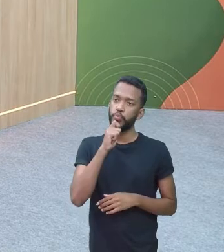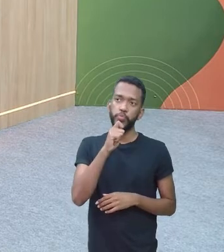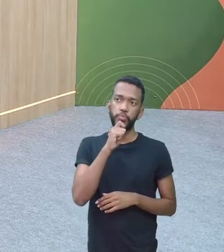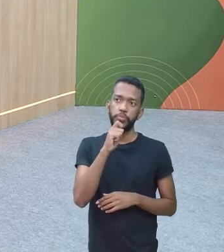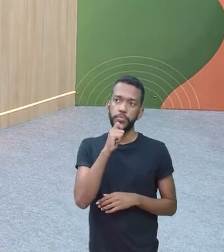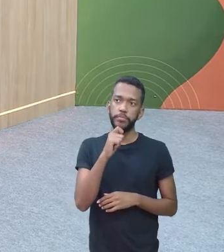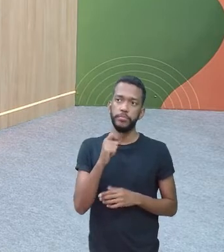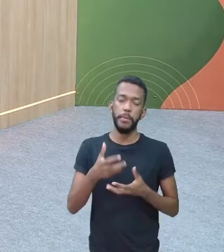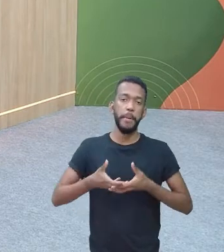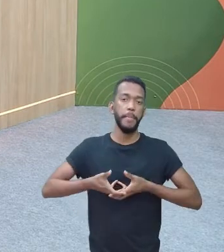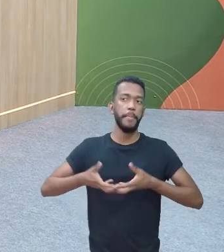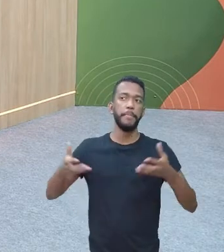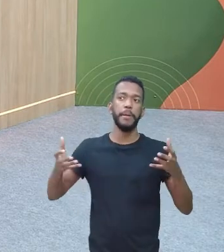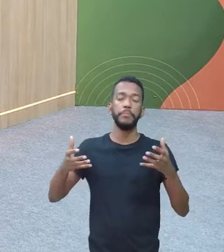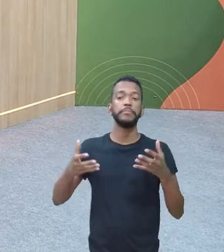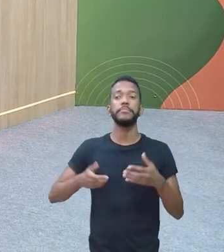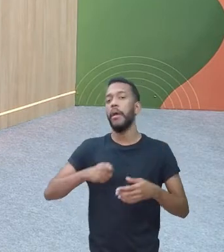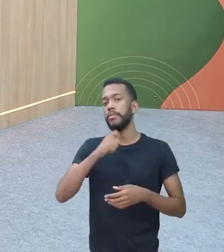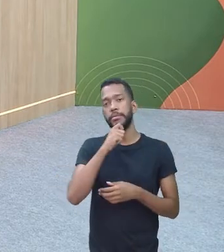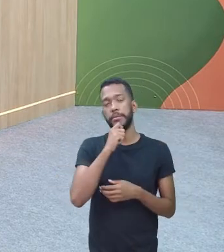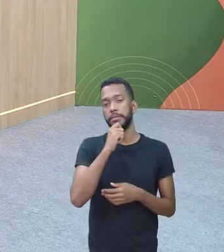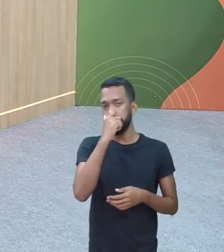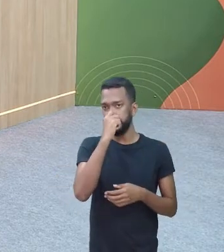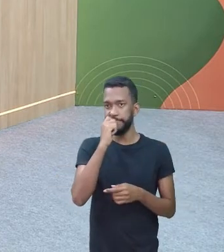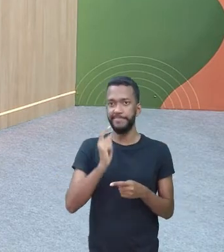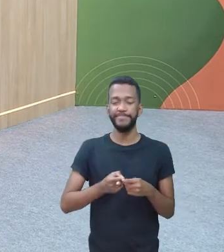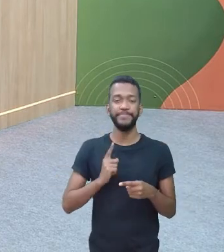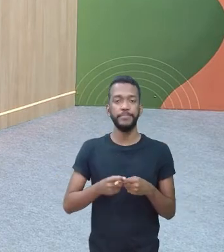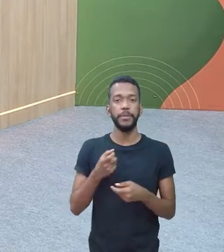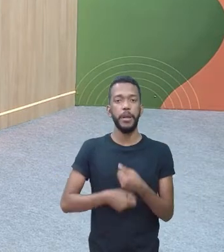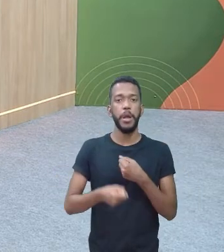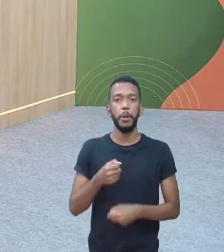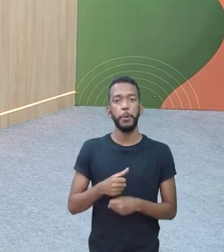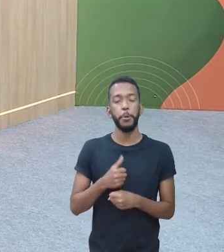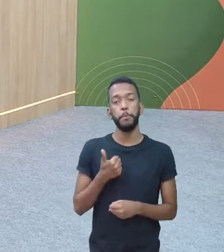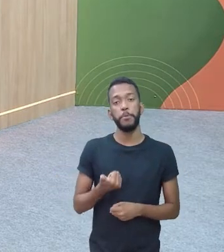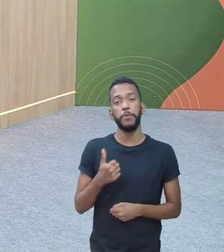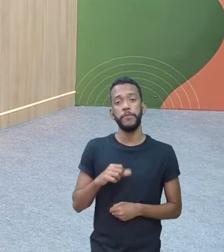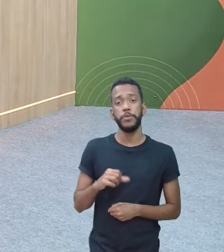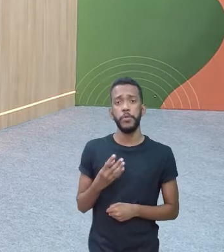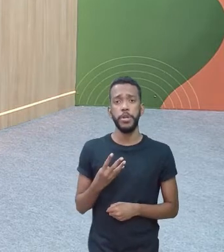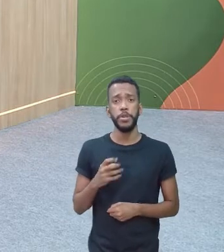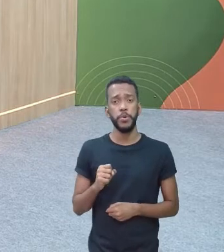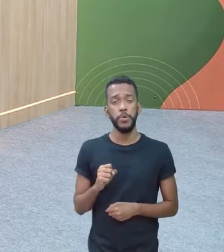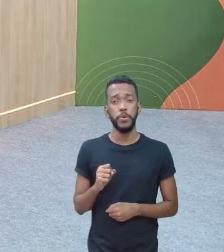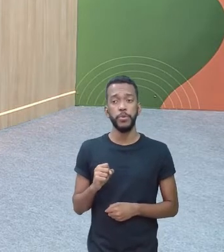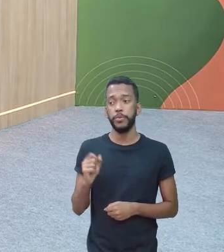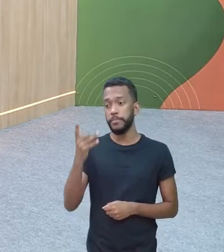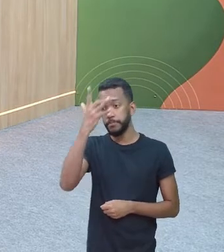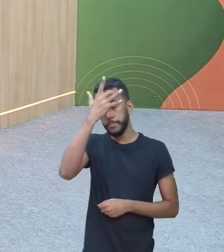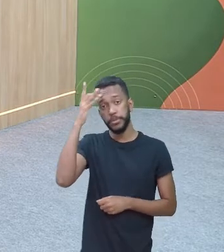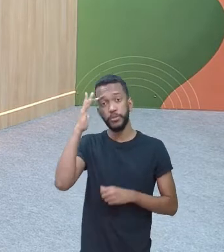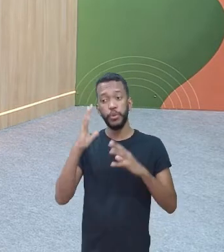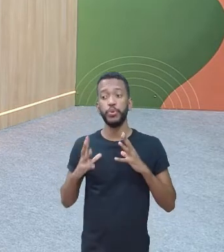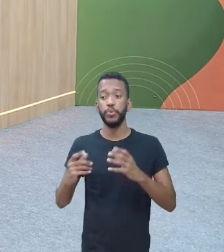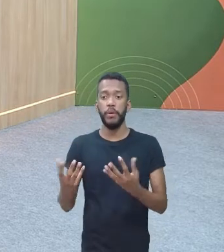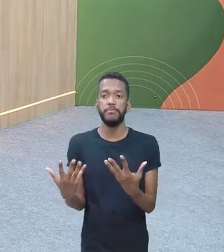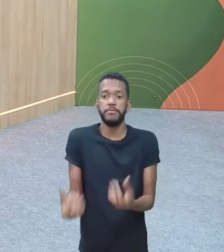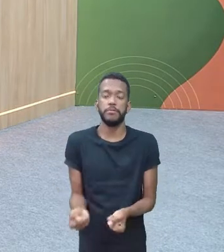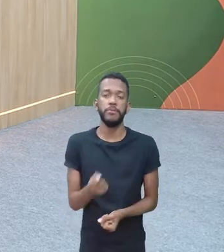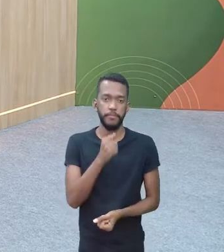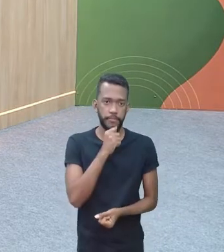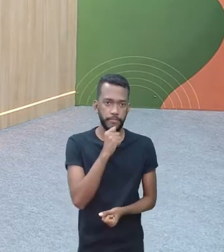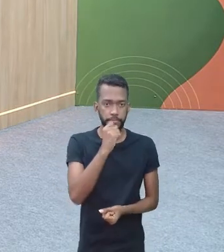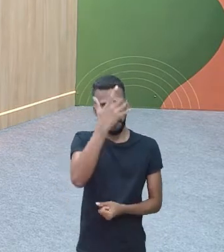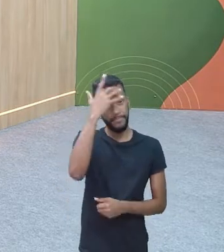grande proporção, né? Porque em 1948, ainda não era todo mundo que era adepto, né? Não tinham